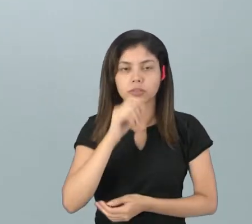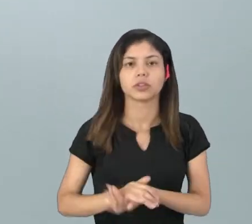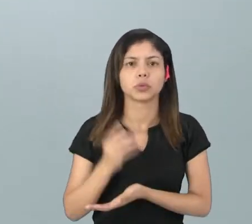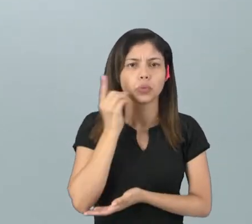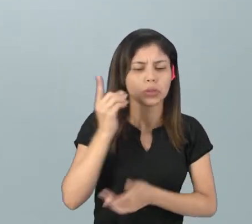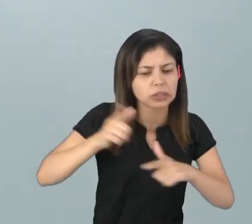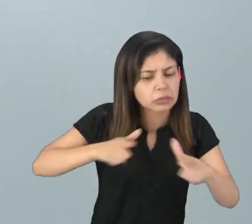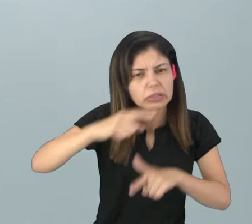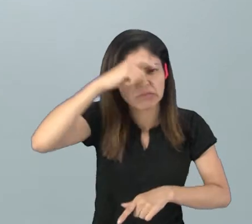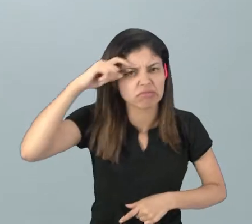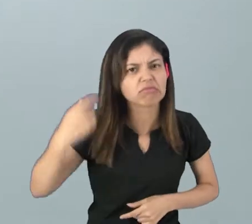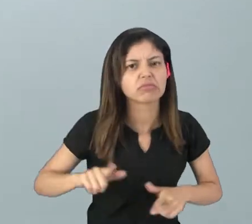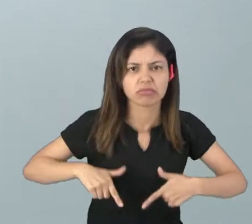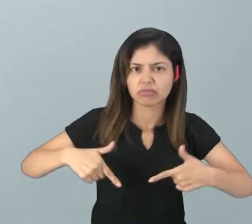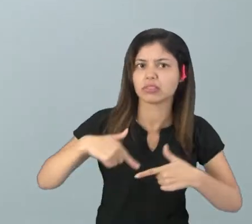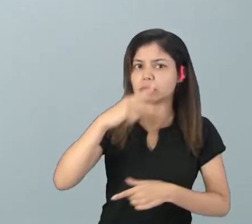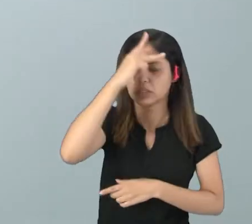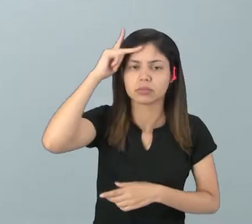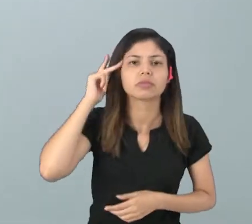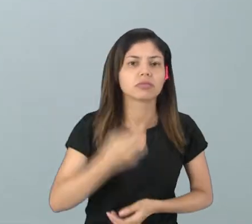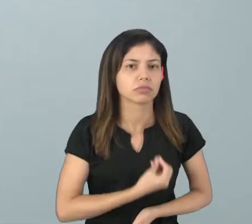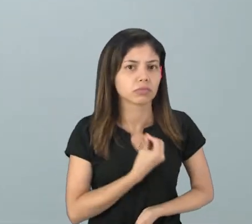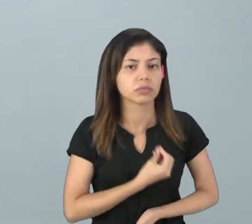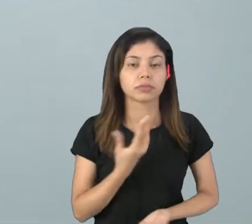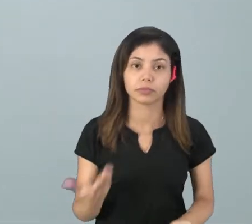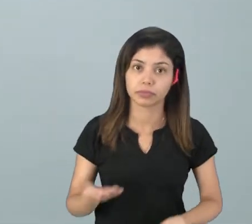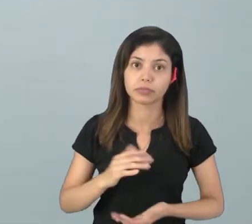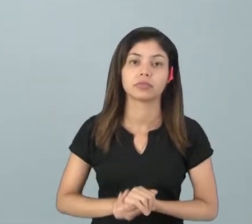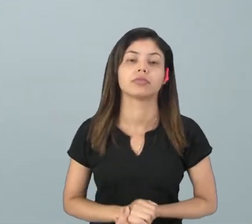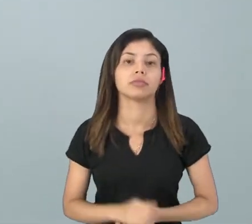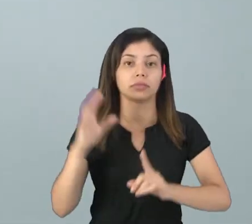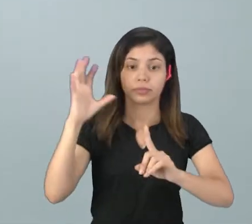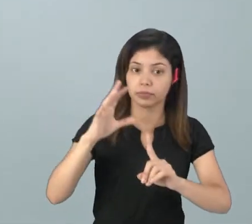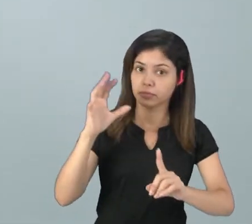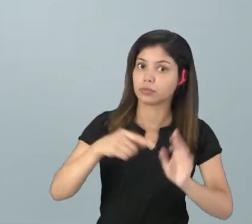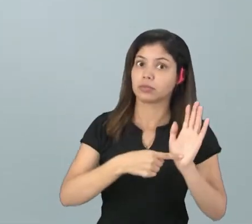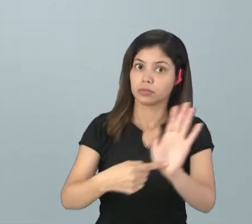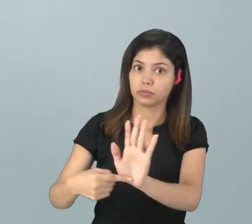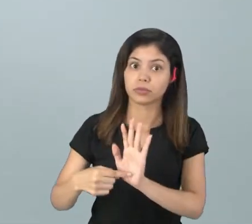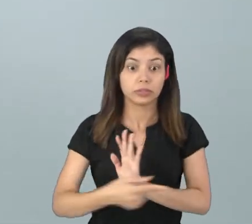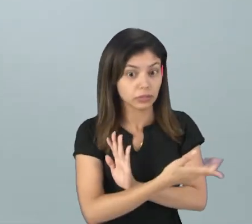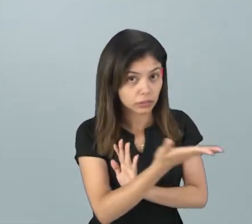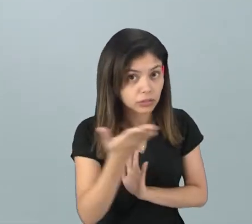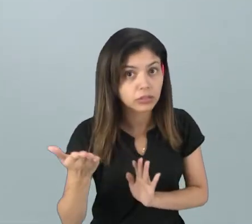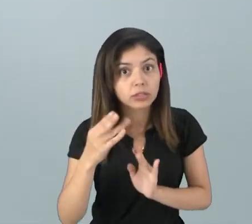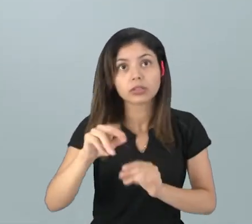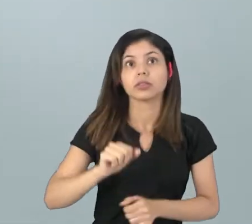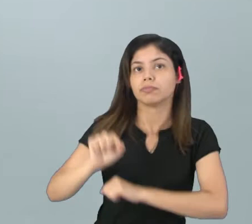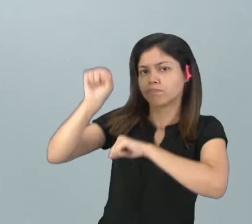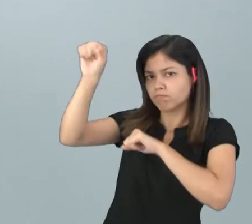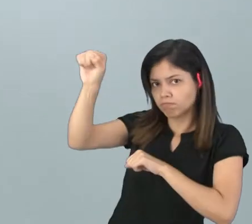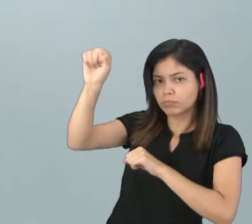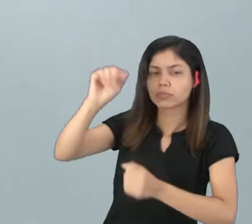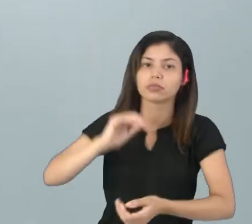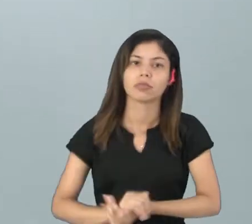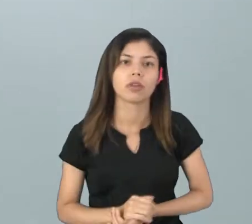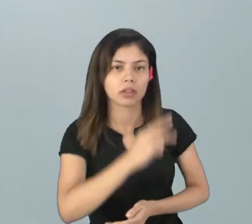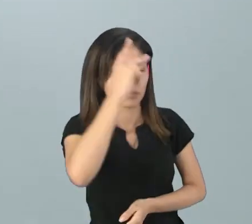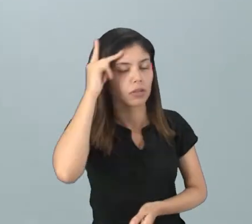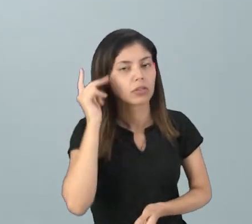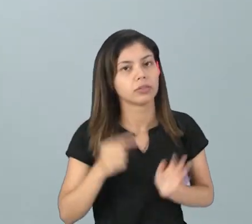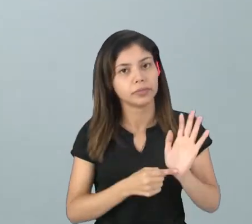dias trabalhando, lutando pela vida das pessoas, né? E incentivar que eles são os super-heróis, não são aquelas pessoas que